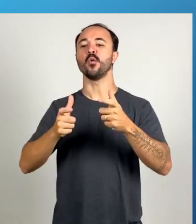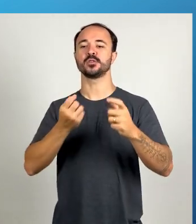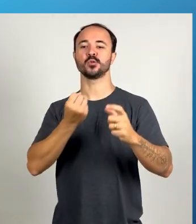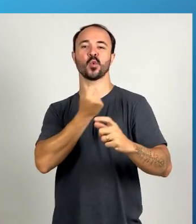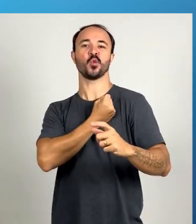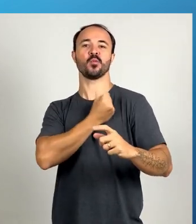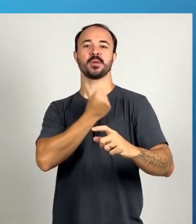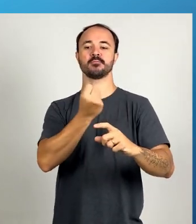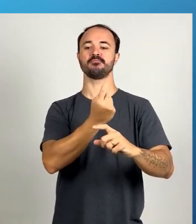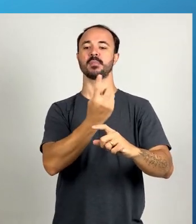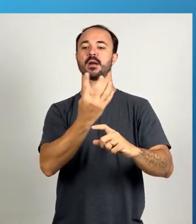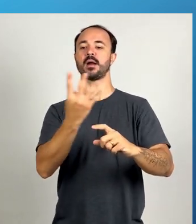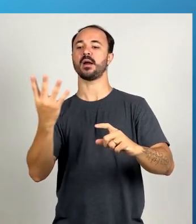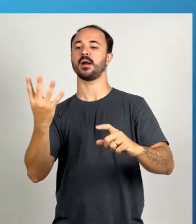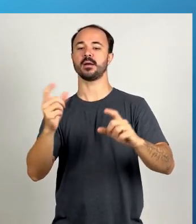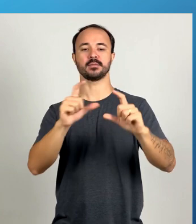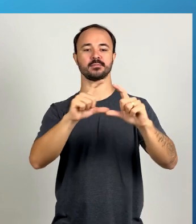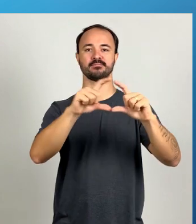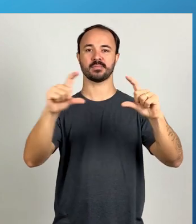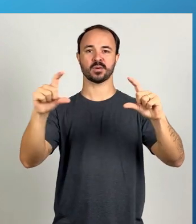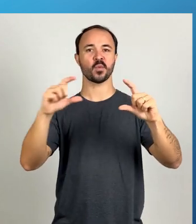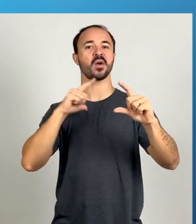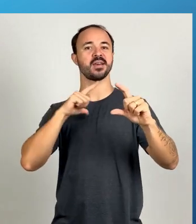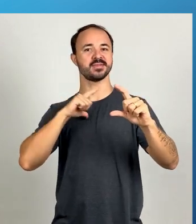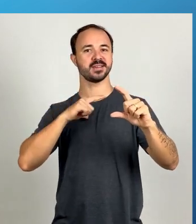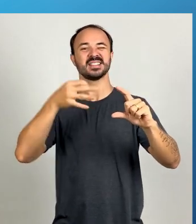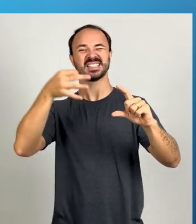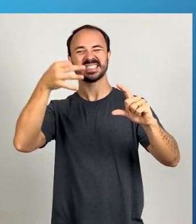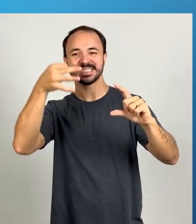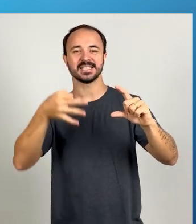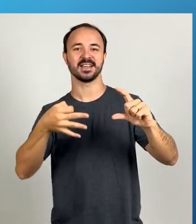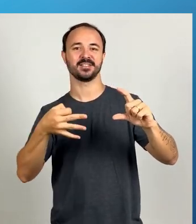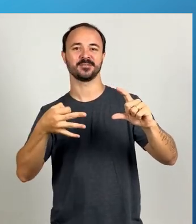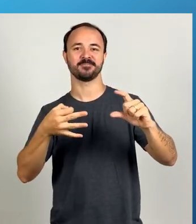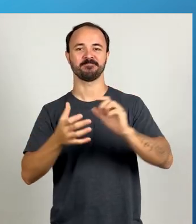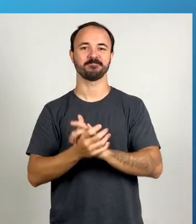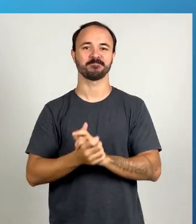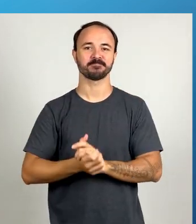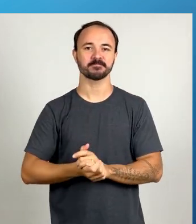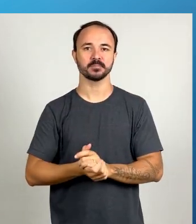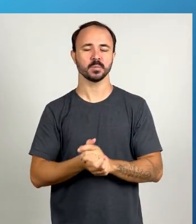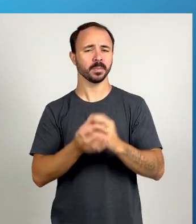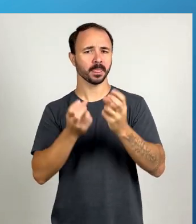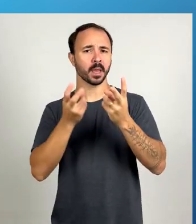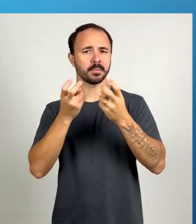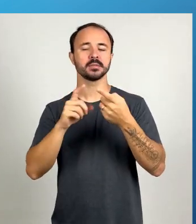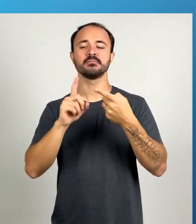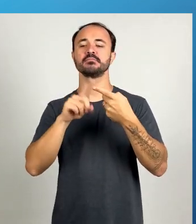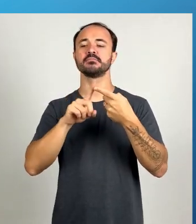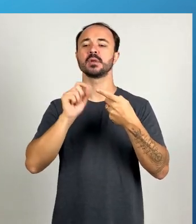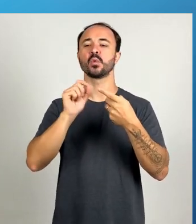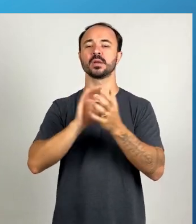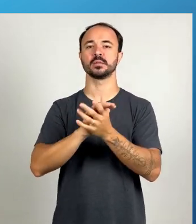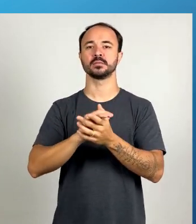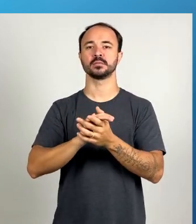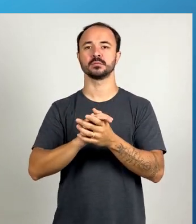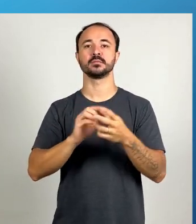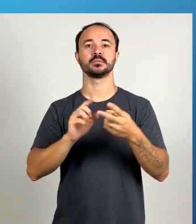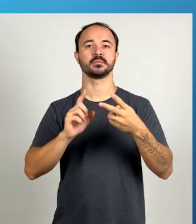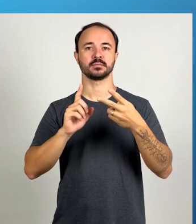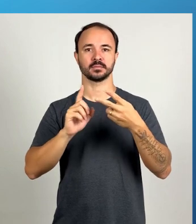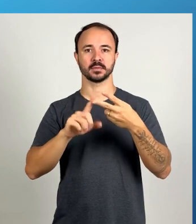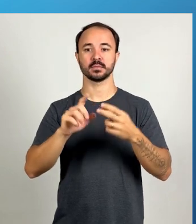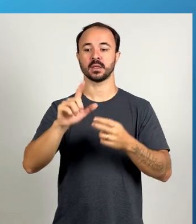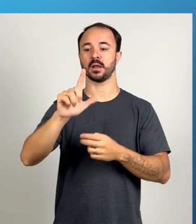no mapa, né? Em relação a coordenadas geográficas, que seria qual? Observe que a primeira é a latitude,